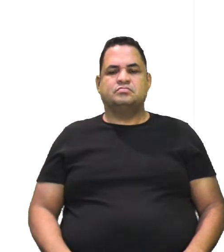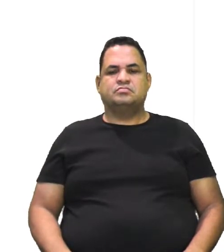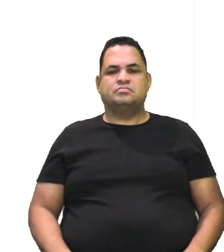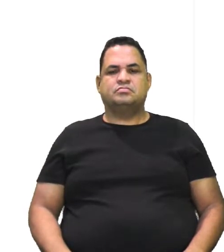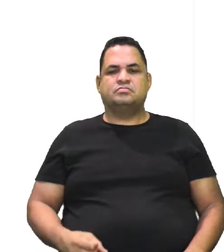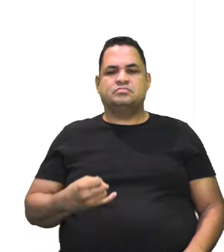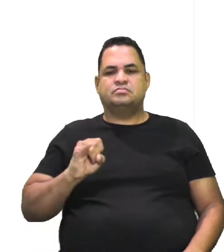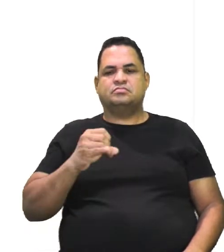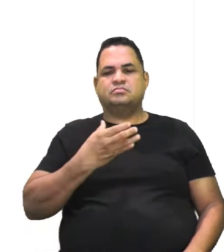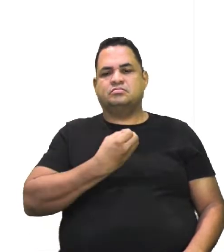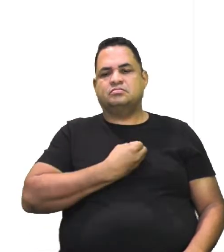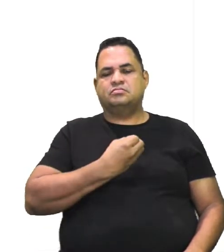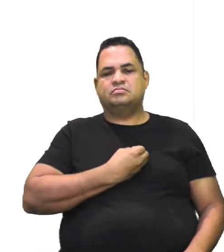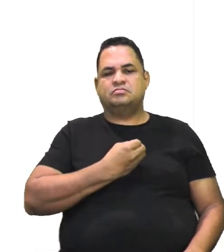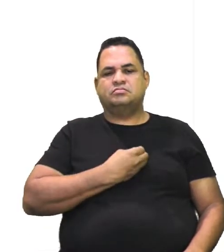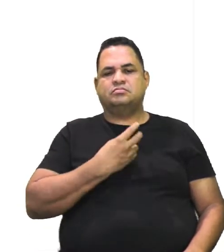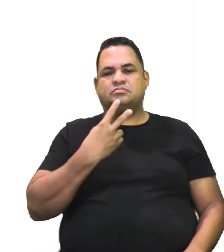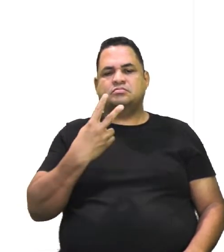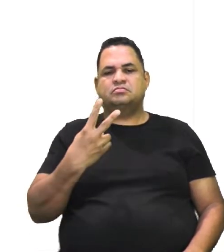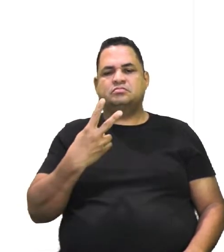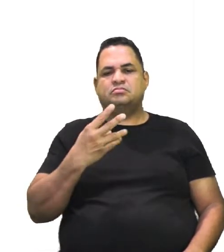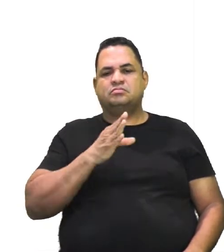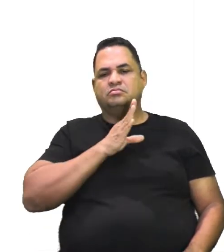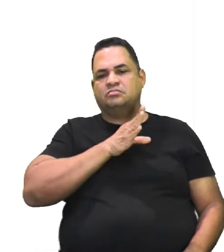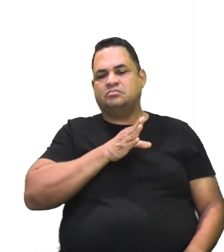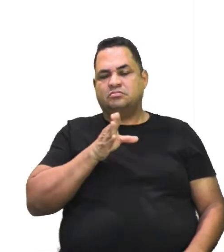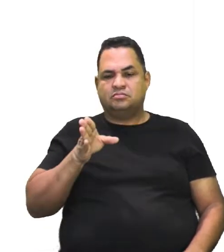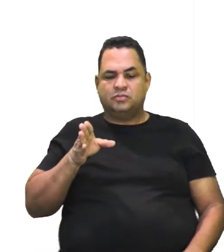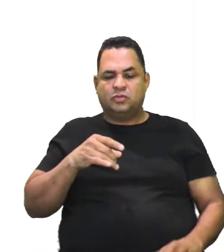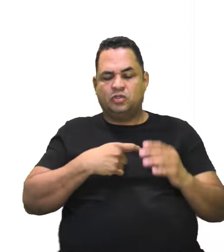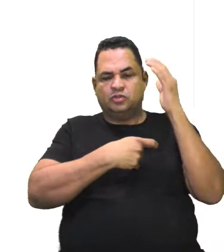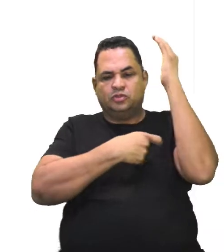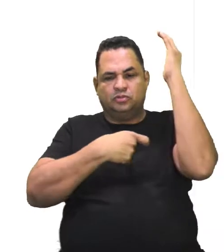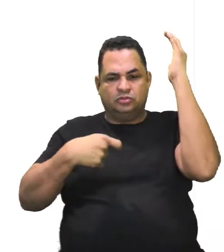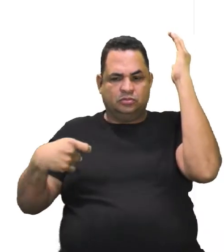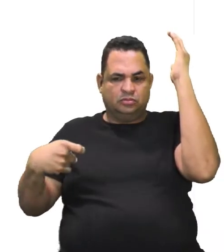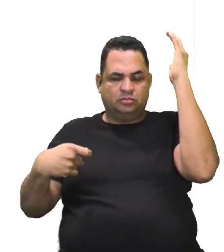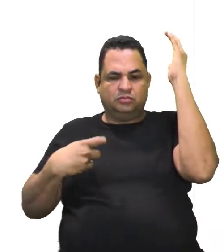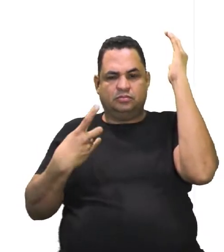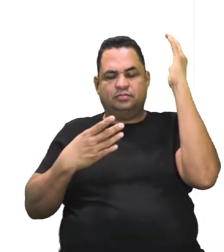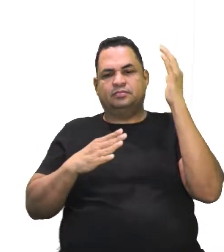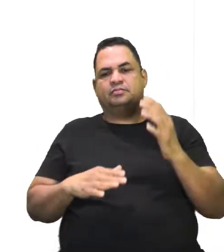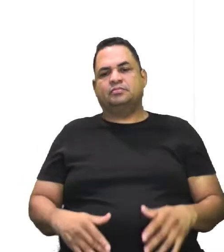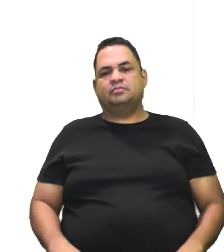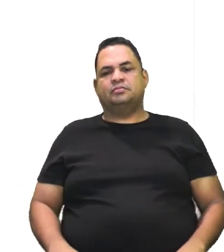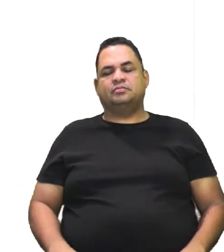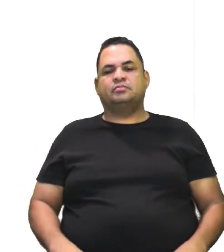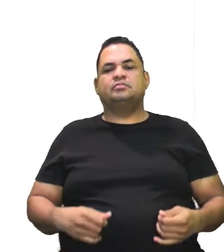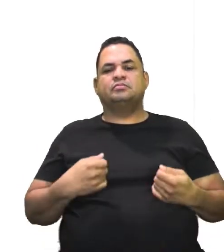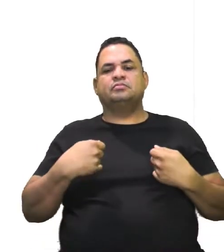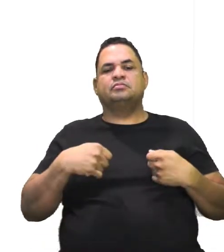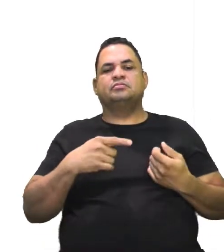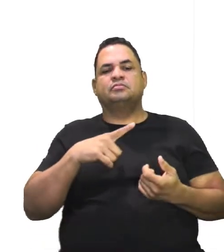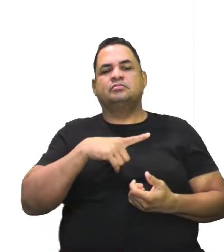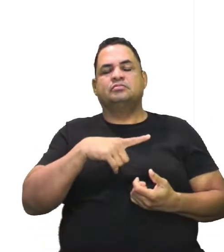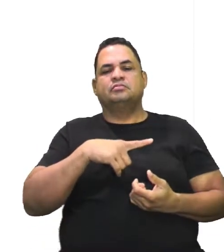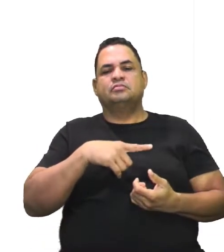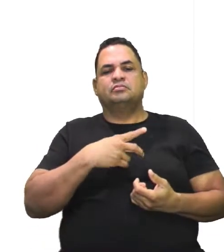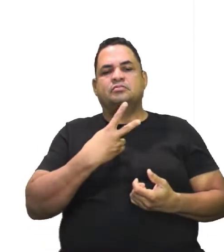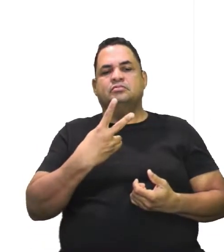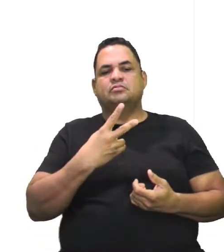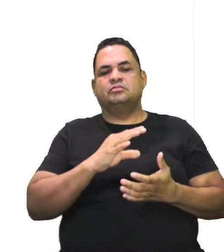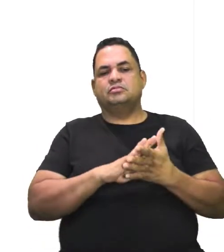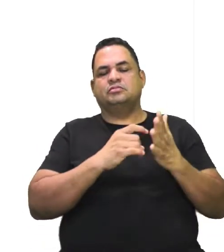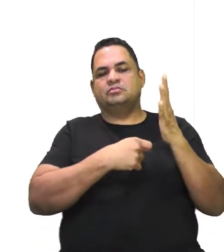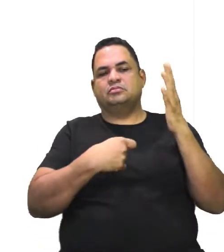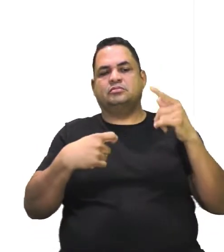Se eu tenho o valor de 2 aqui, caminhei dois passinhos para X, então com certeza sempre a gente tem primeiro a informação de